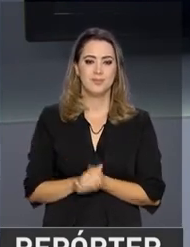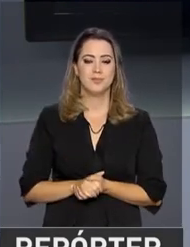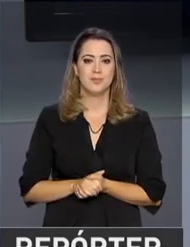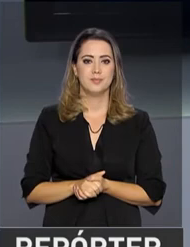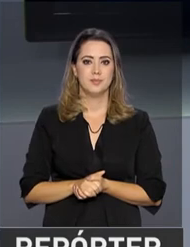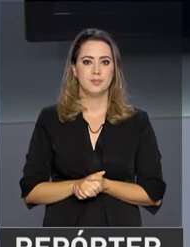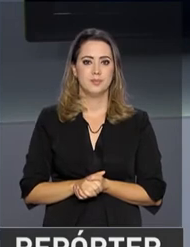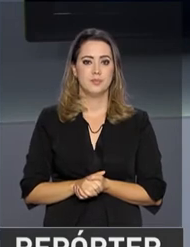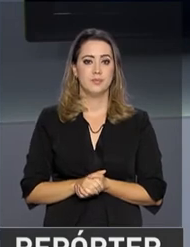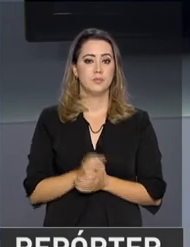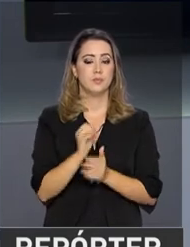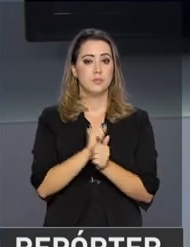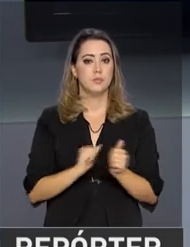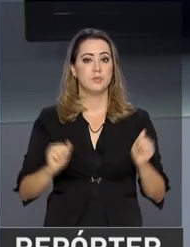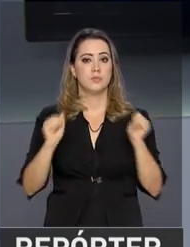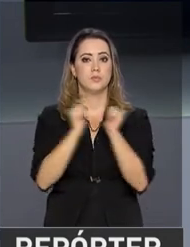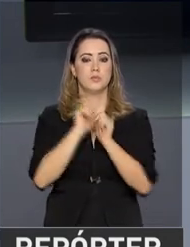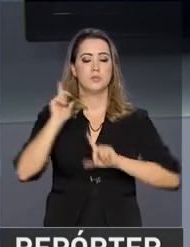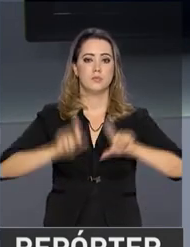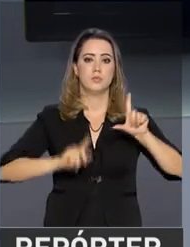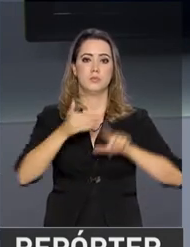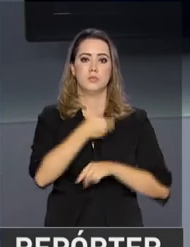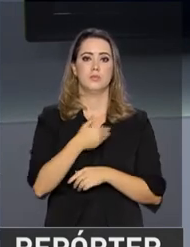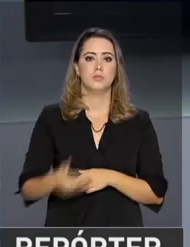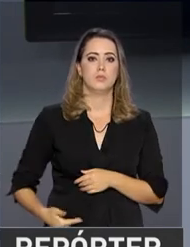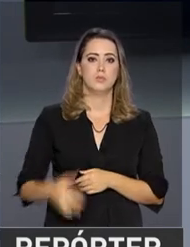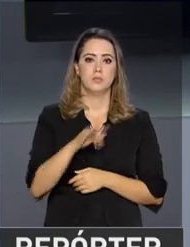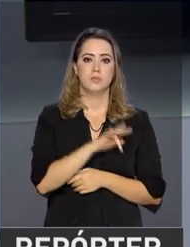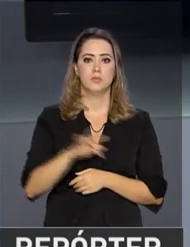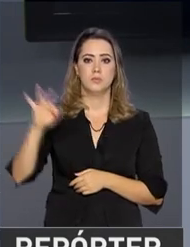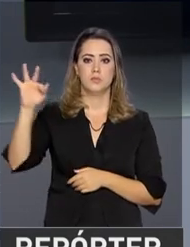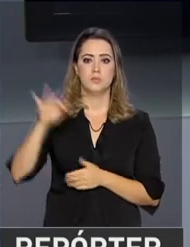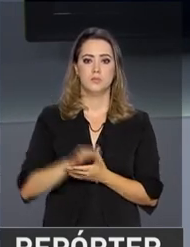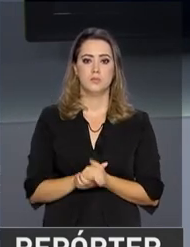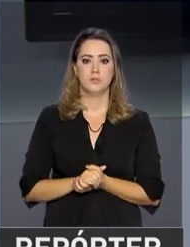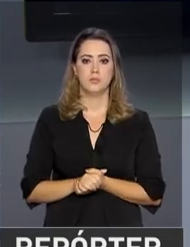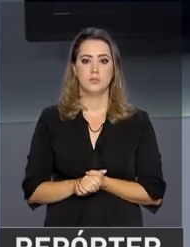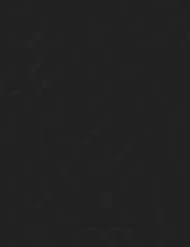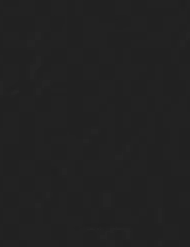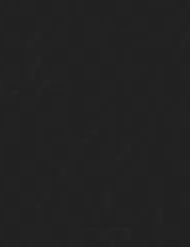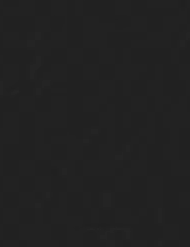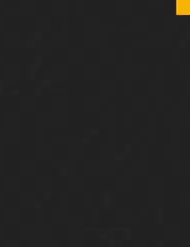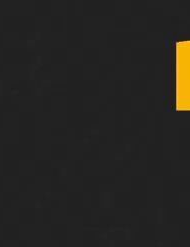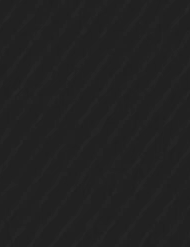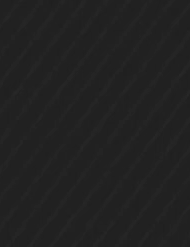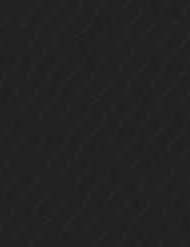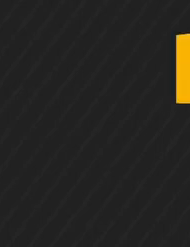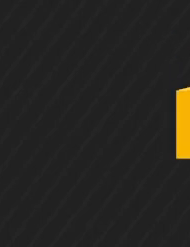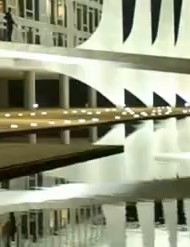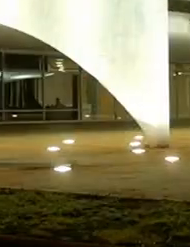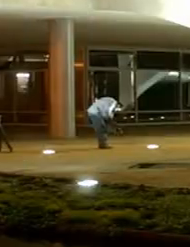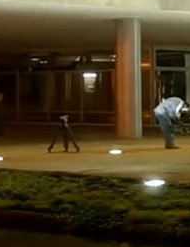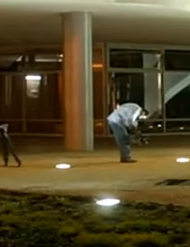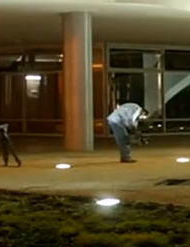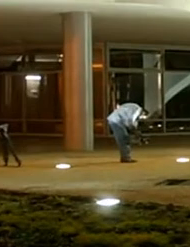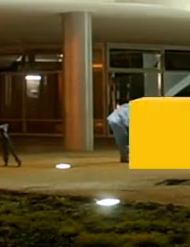página da NBR na internet. Continue com a gente na NBR, a TV do Governo Federal.